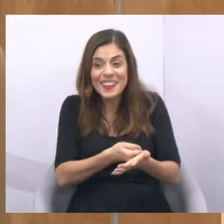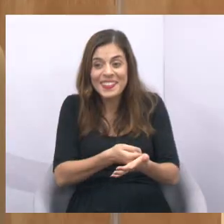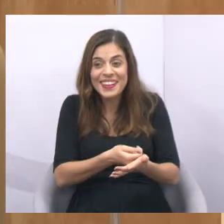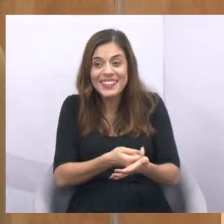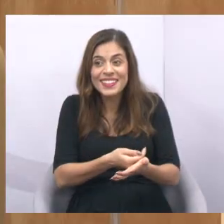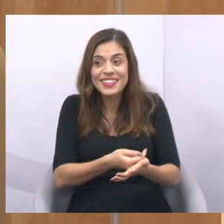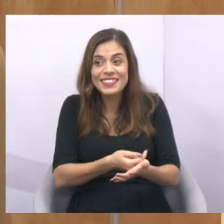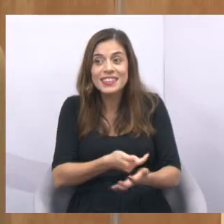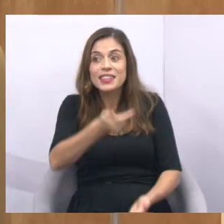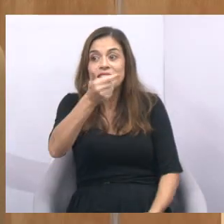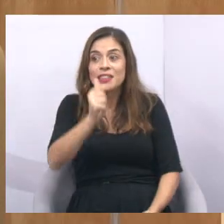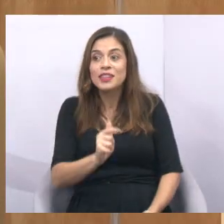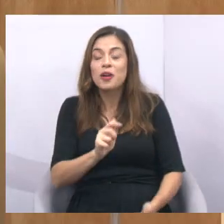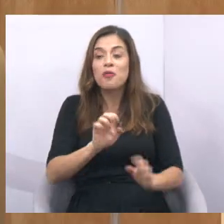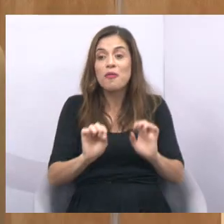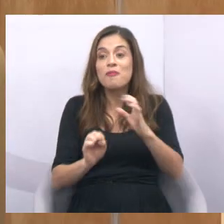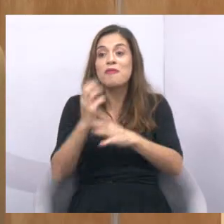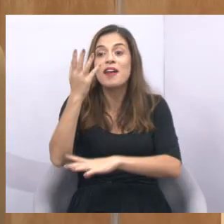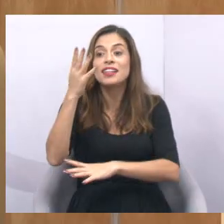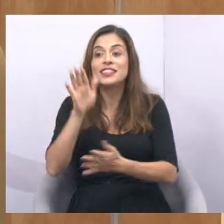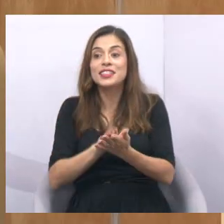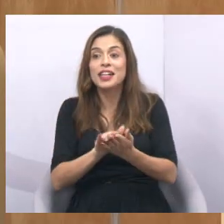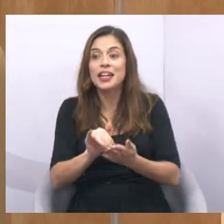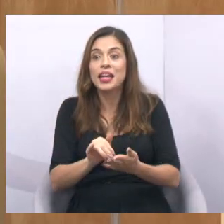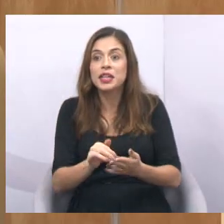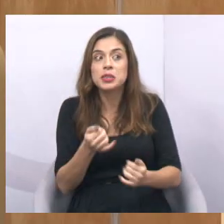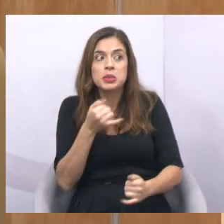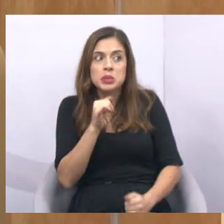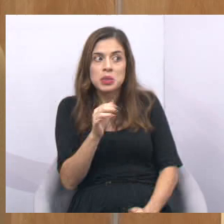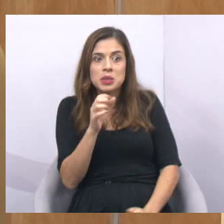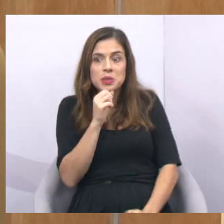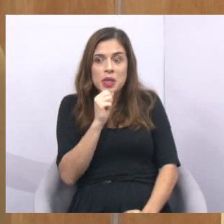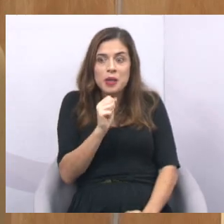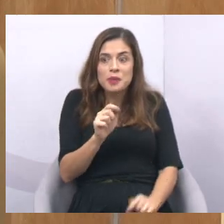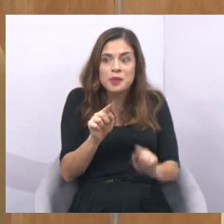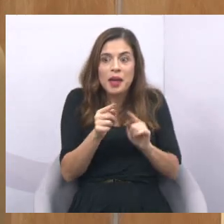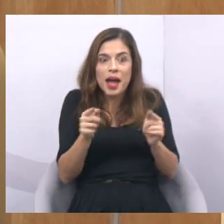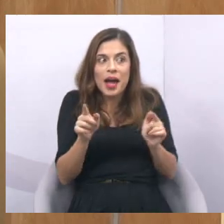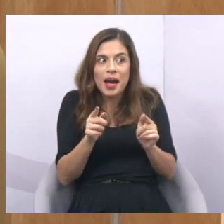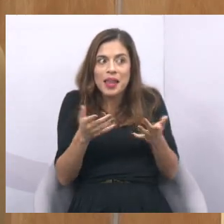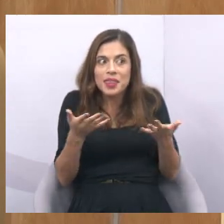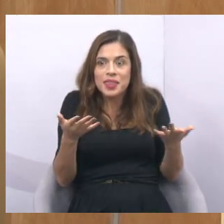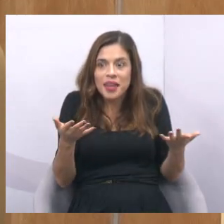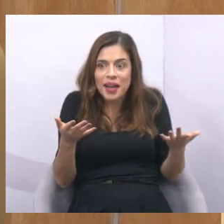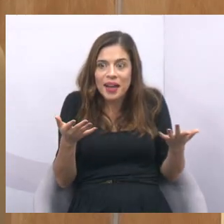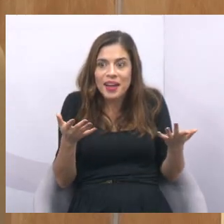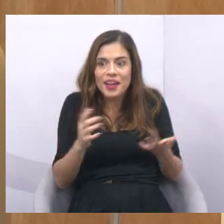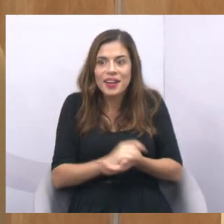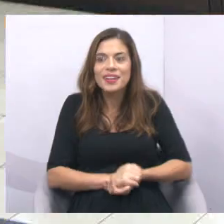vez que eu estiver num lugar, numa festa aqui em Jacareí, se eu não cantar, o cara fala: que esse cara...